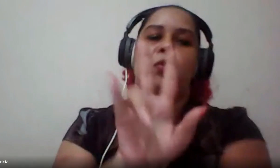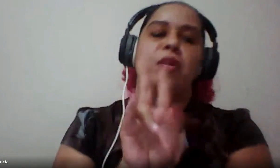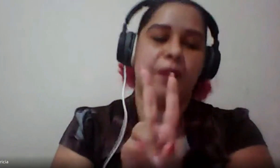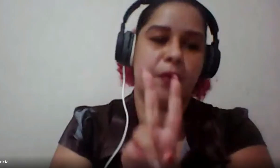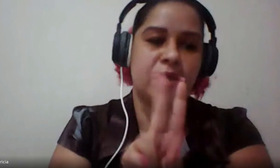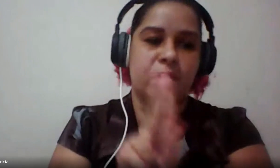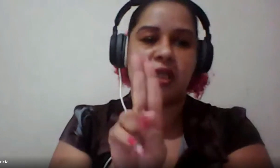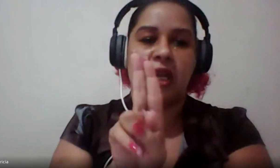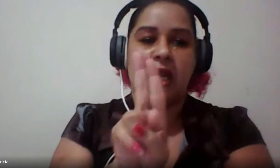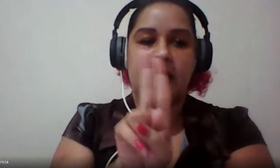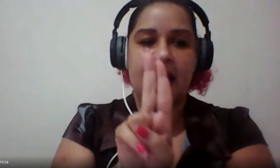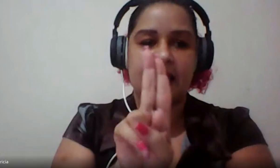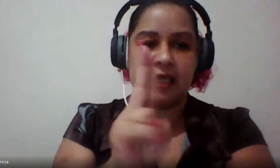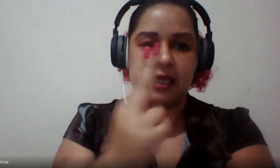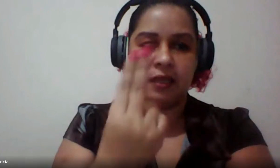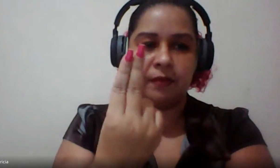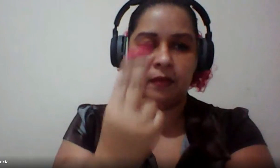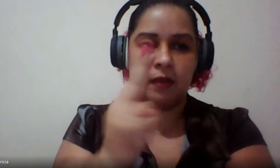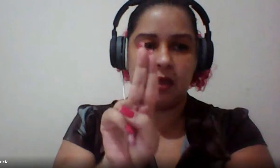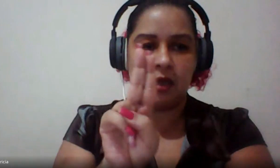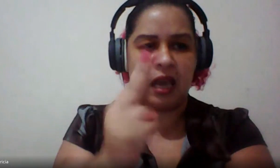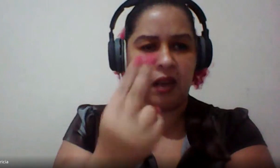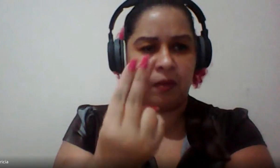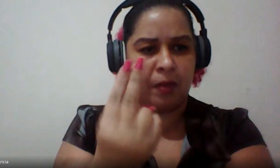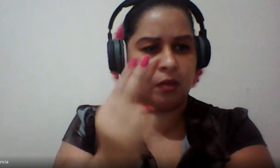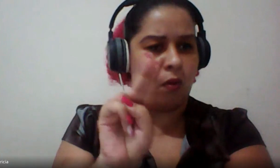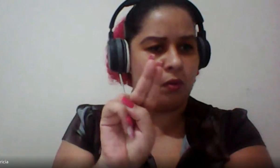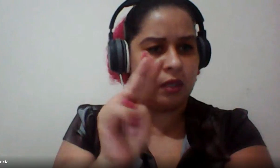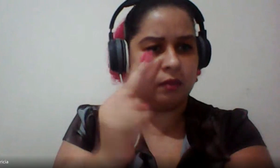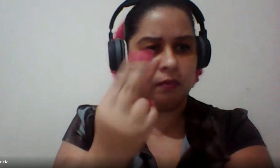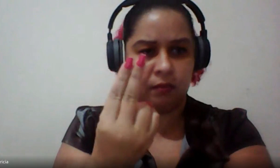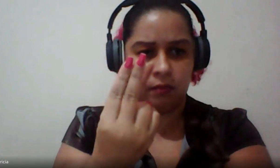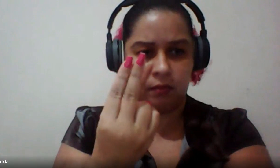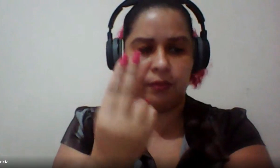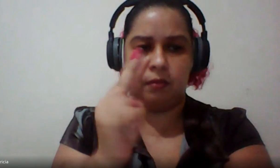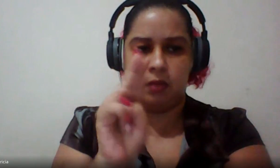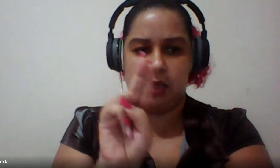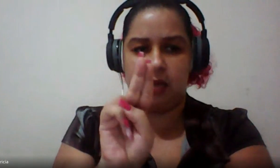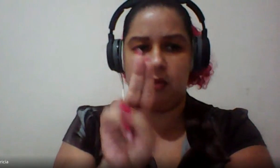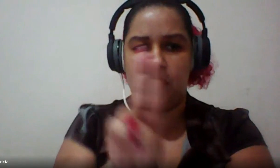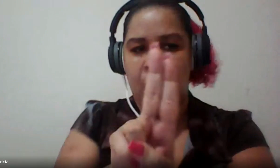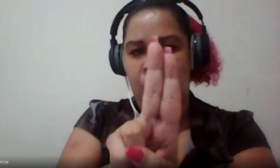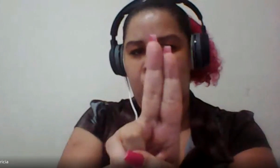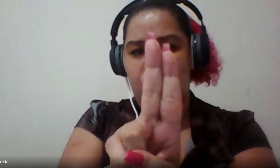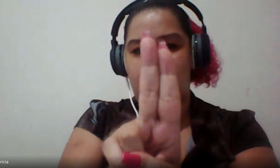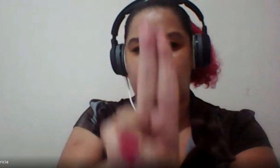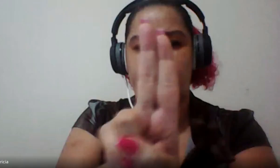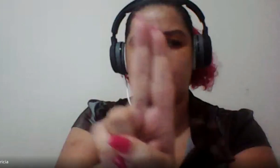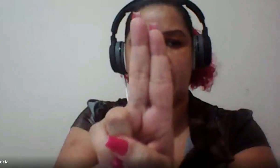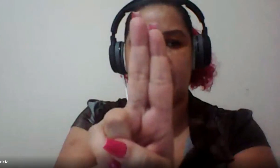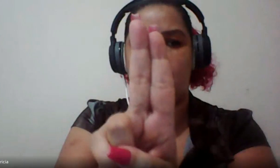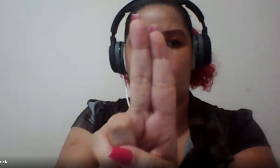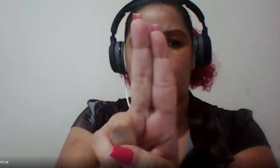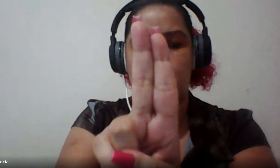duas configurações. Tem assim, que o pessoal usa, certo? Como se